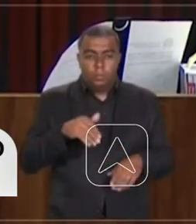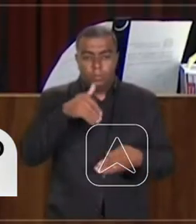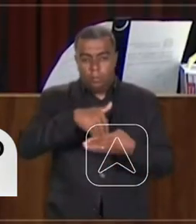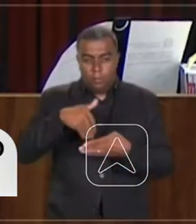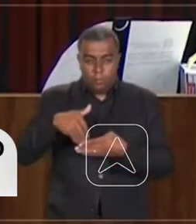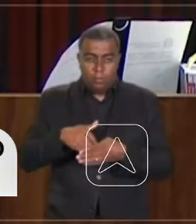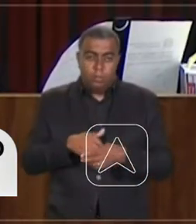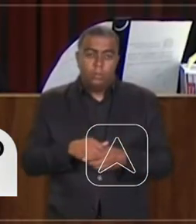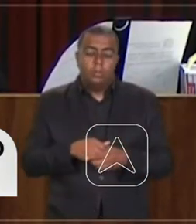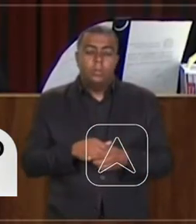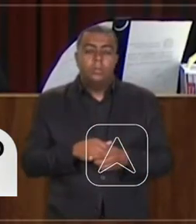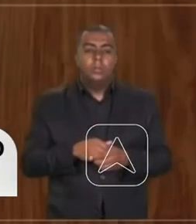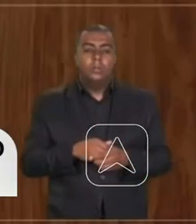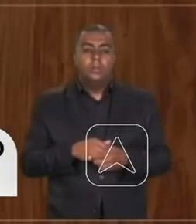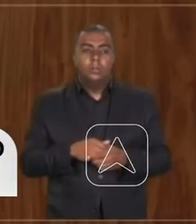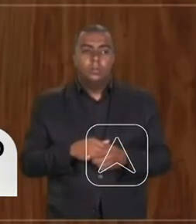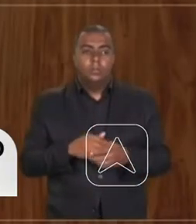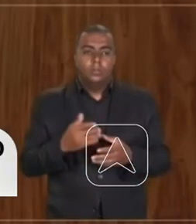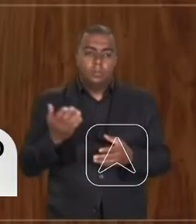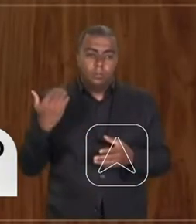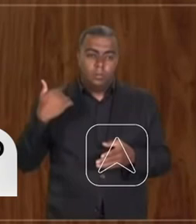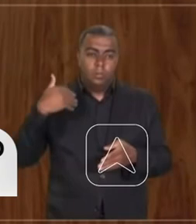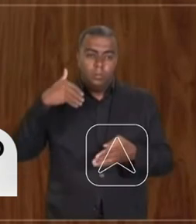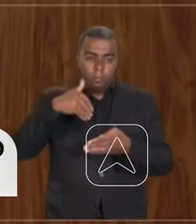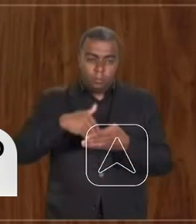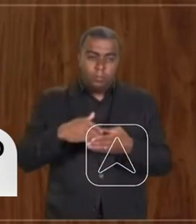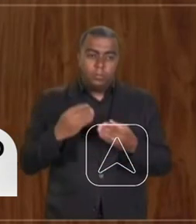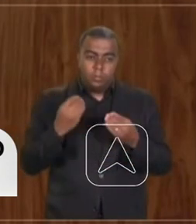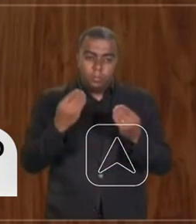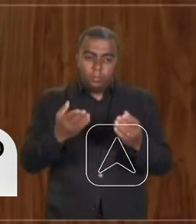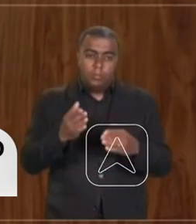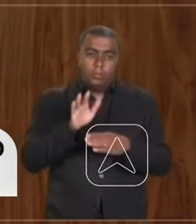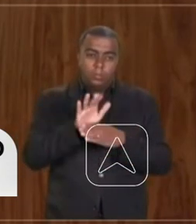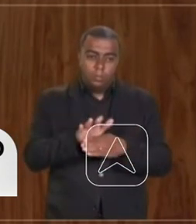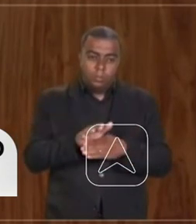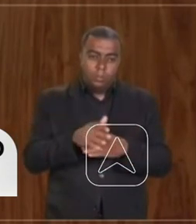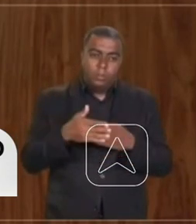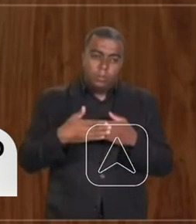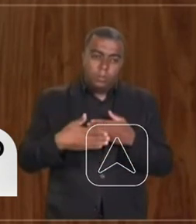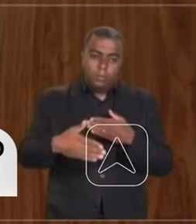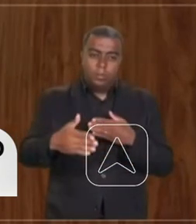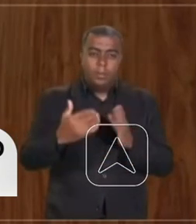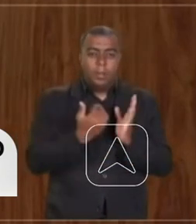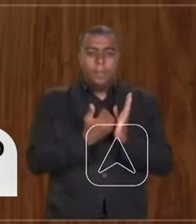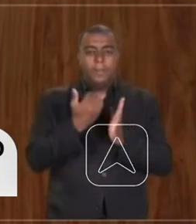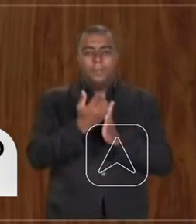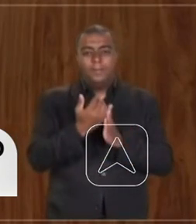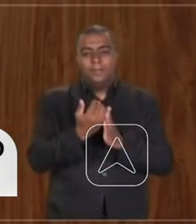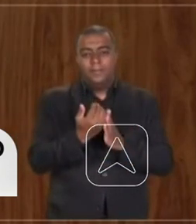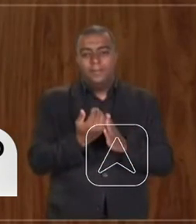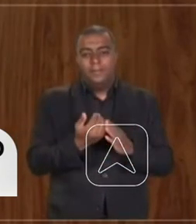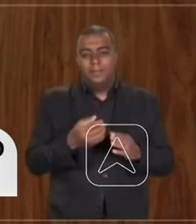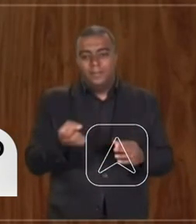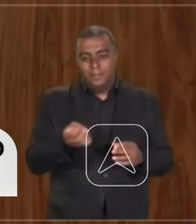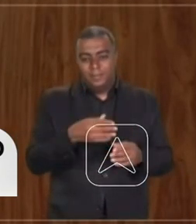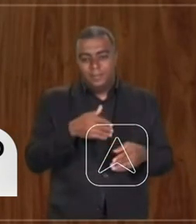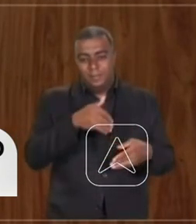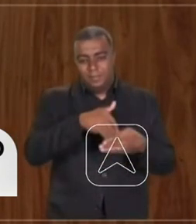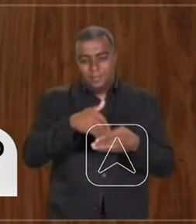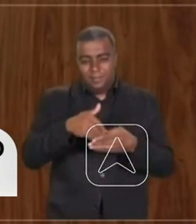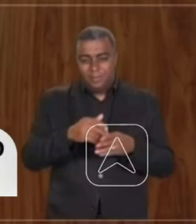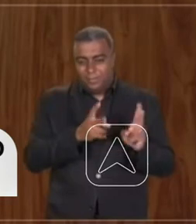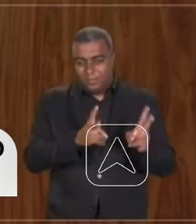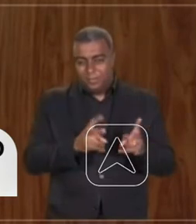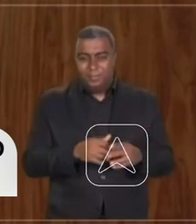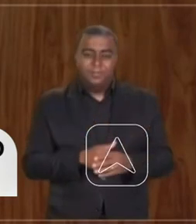em Jubuéis são para a renovação total das 9 cadeiras de vereadores da Câmara Municipal e